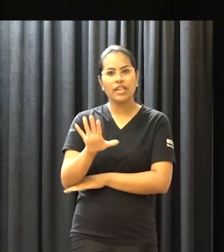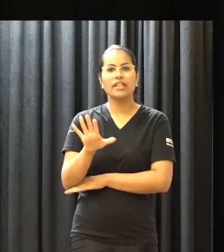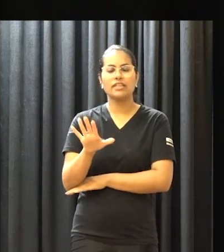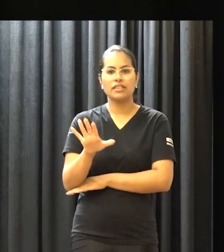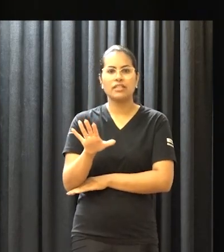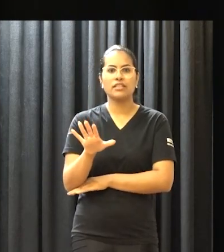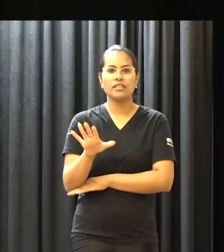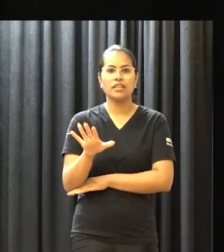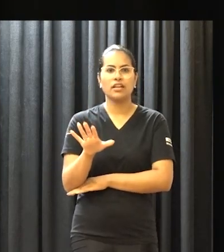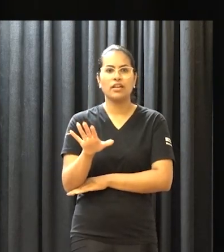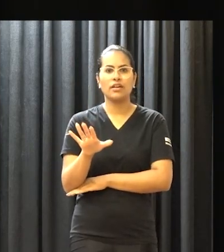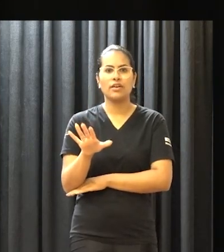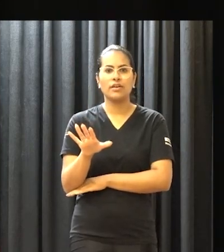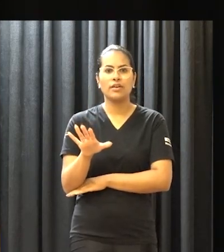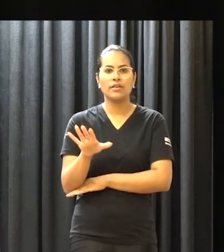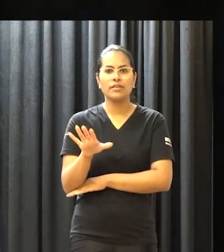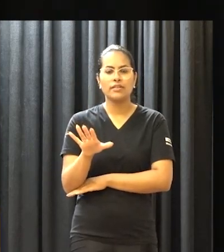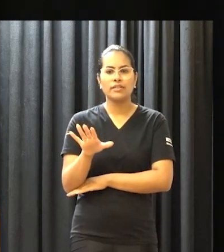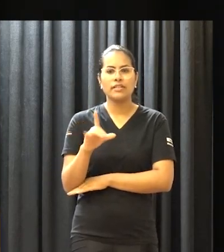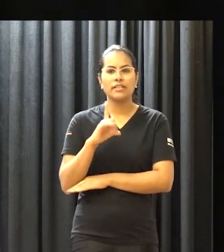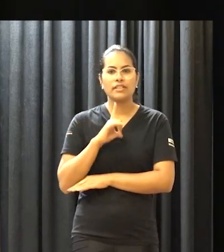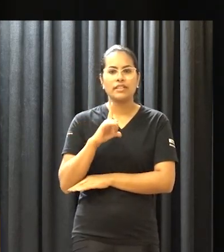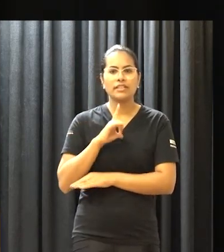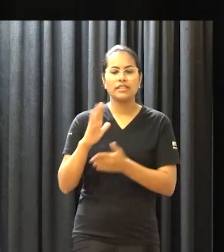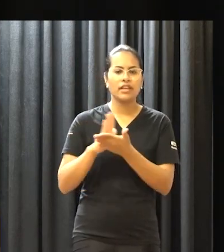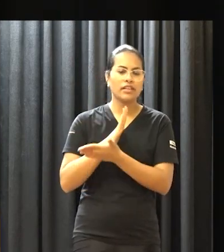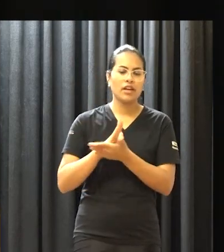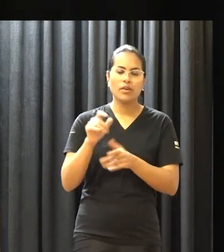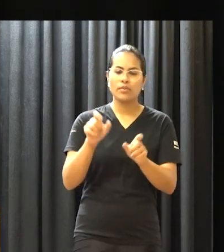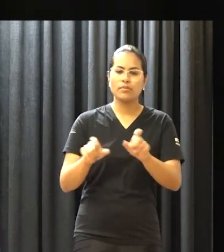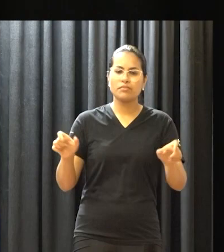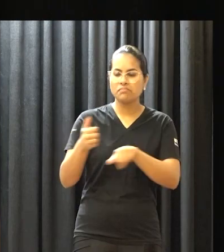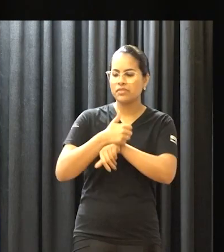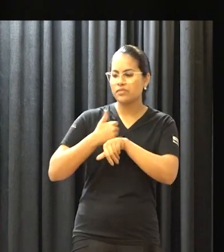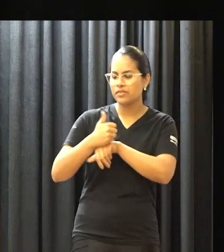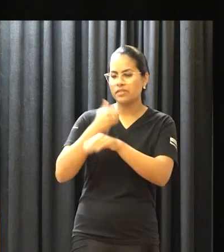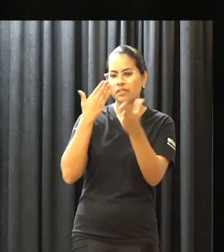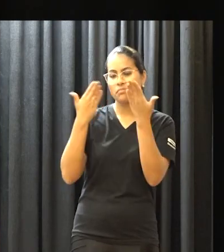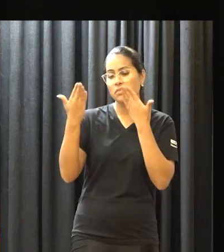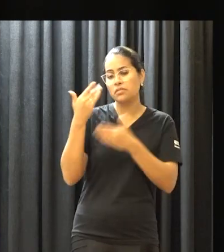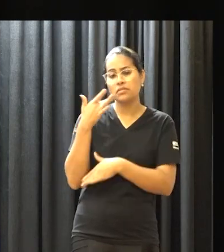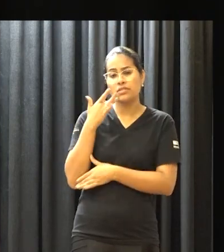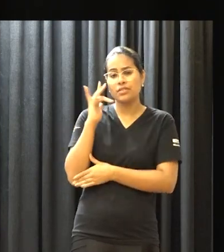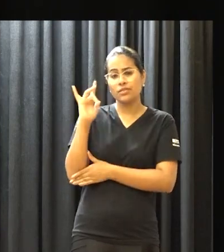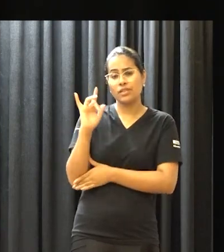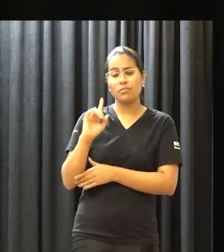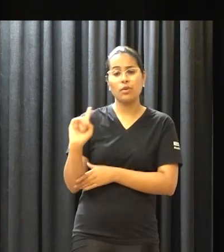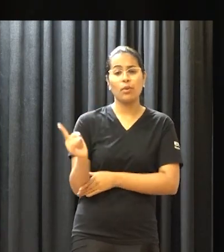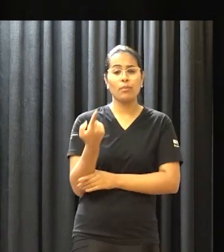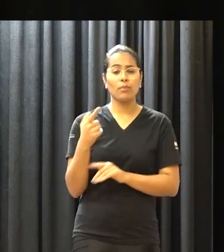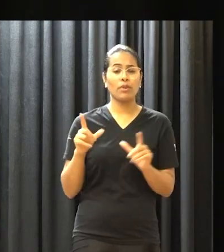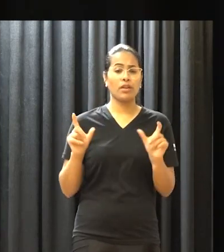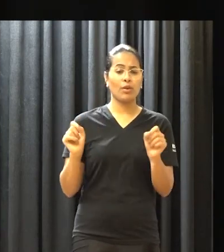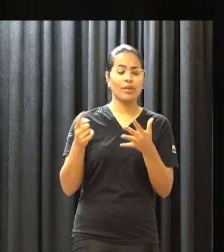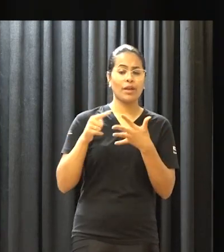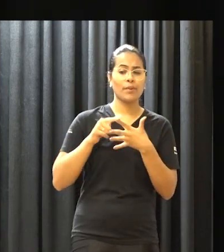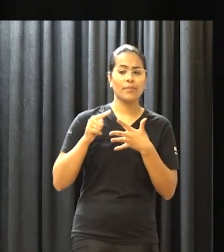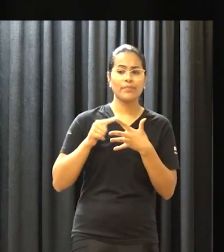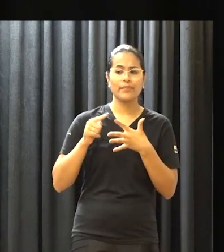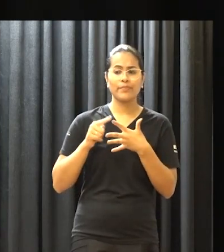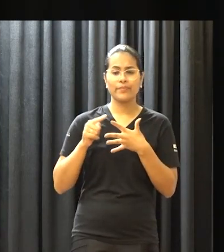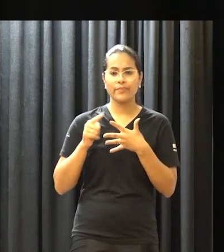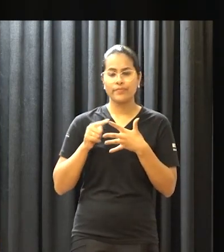eu acredito que tem muita gente da psicologia que não conhece. Então, o primeiro ponto a ser